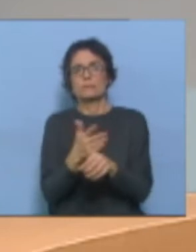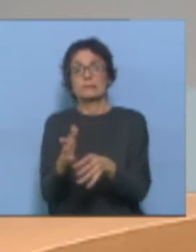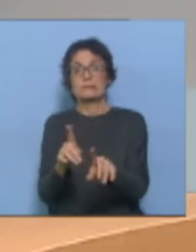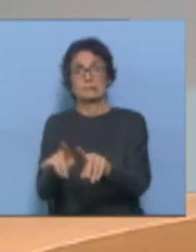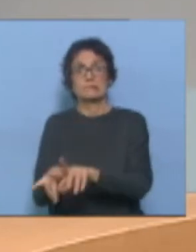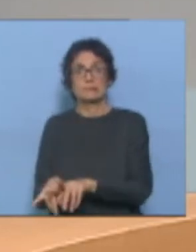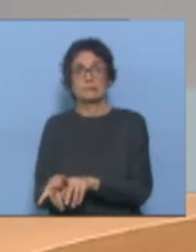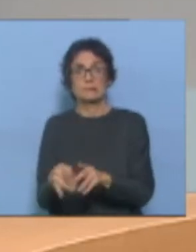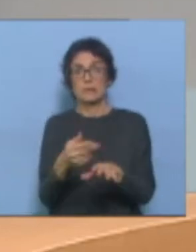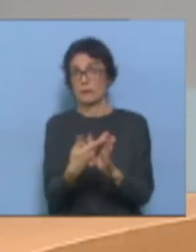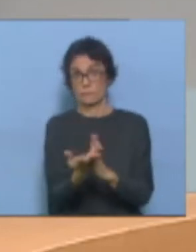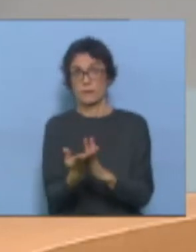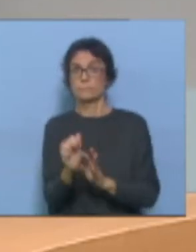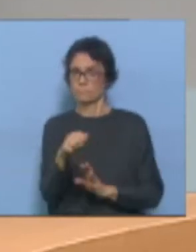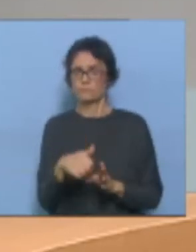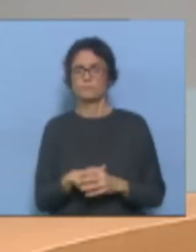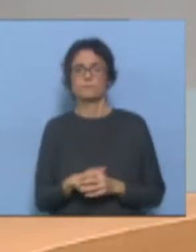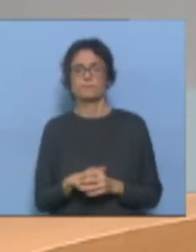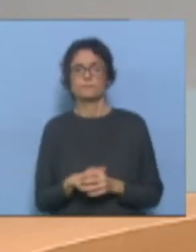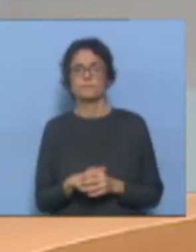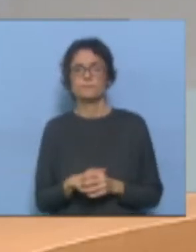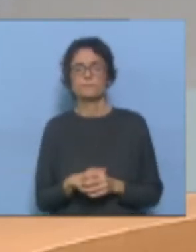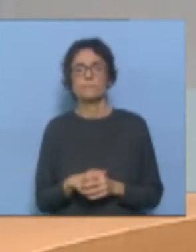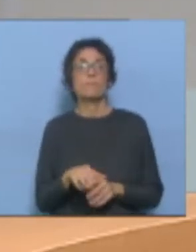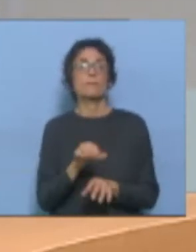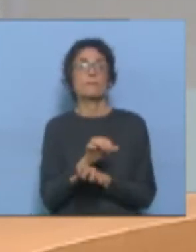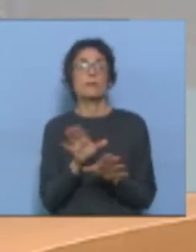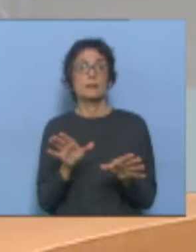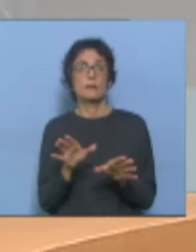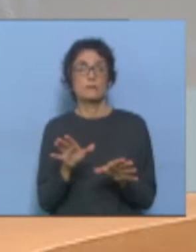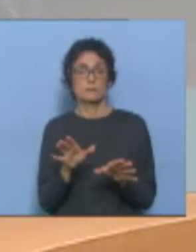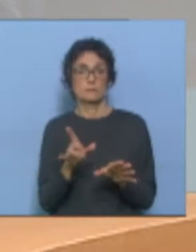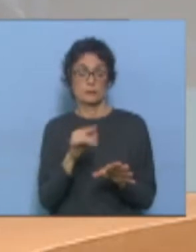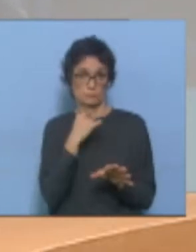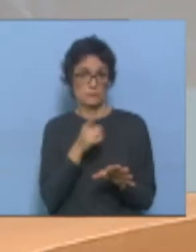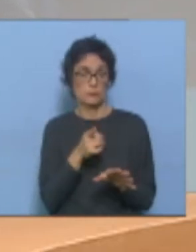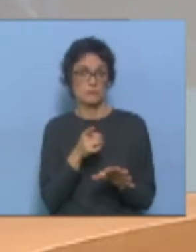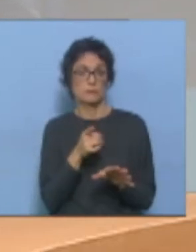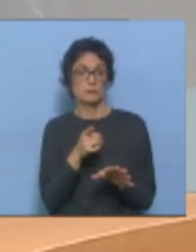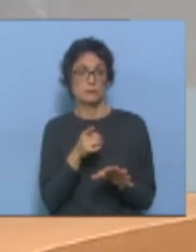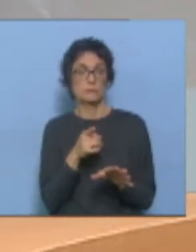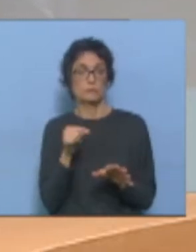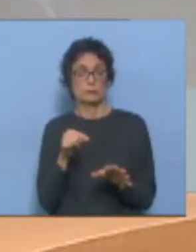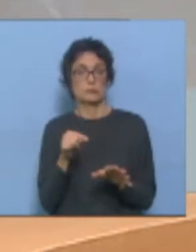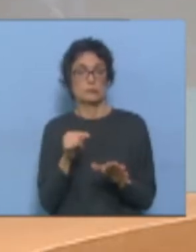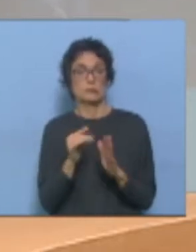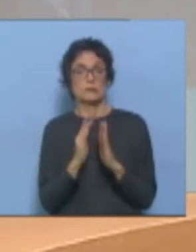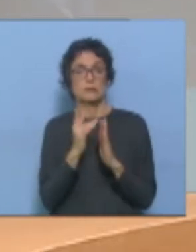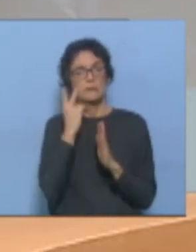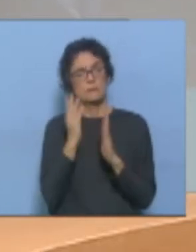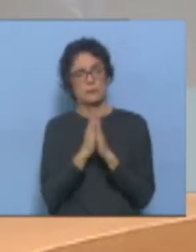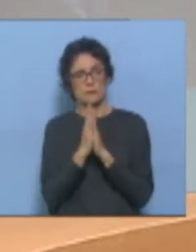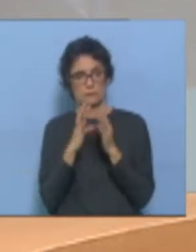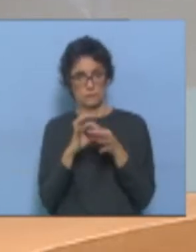Agora, para todos os efeitos, é sempre aqui, neste caso, a vida religiosa, portanto,